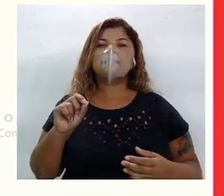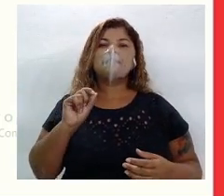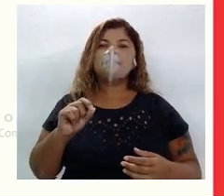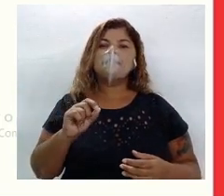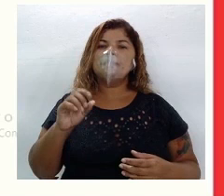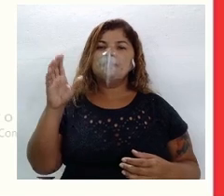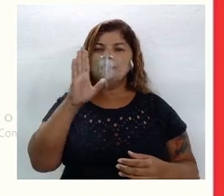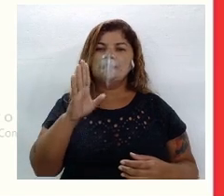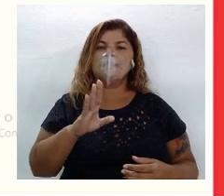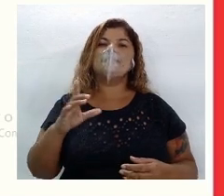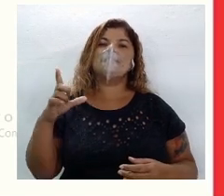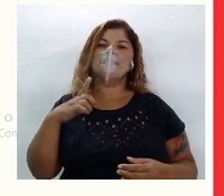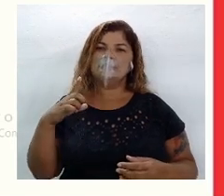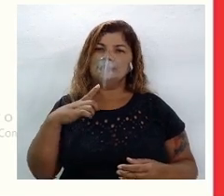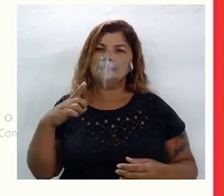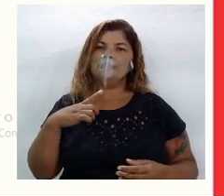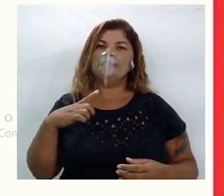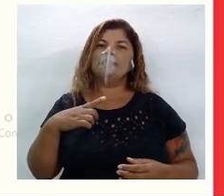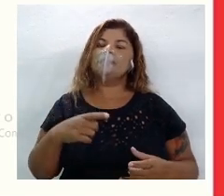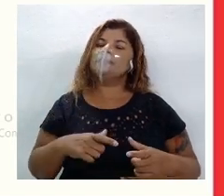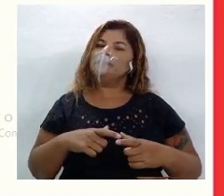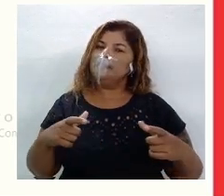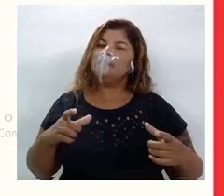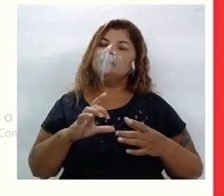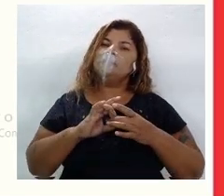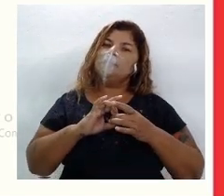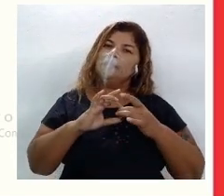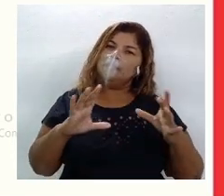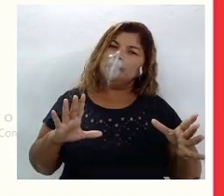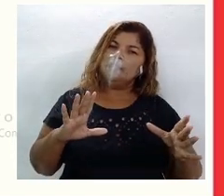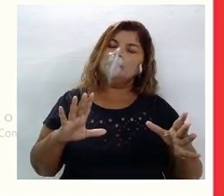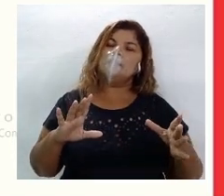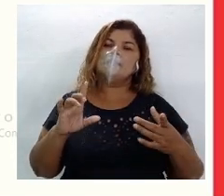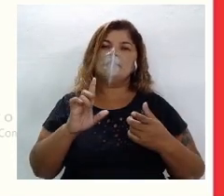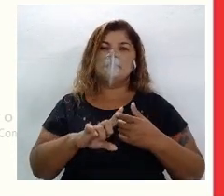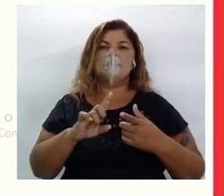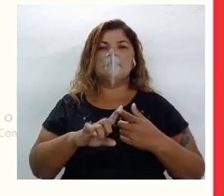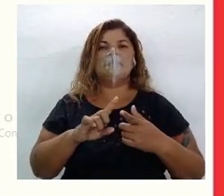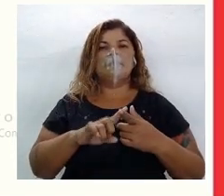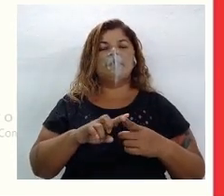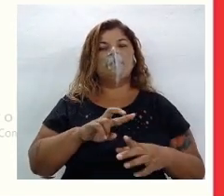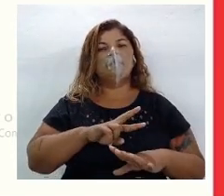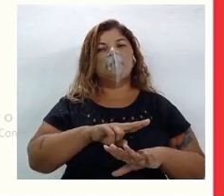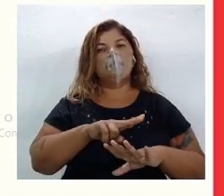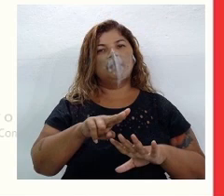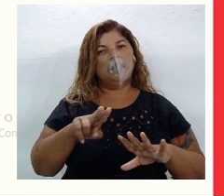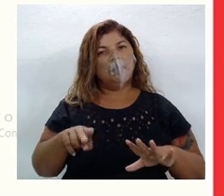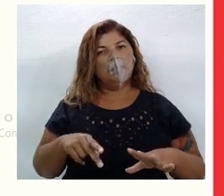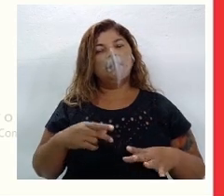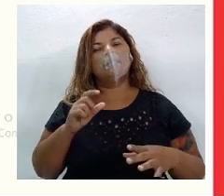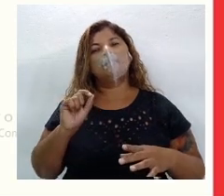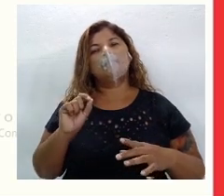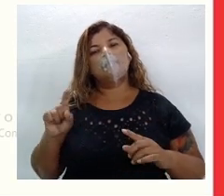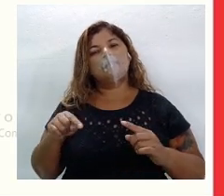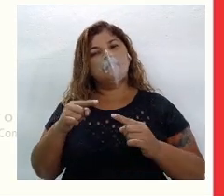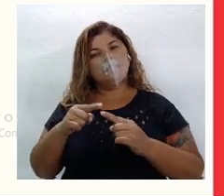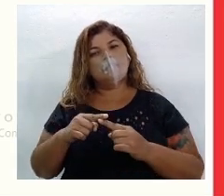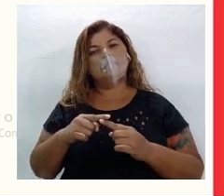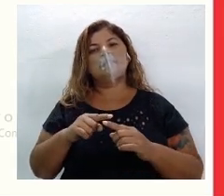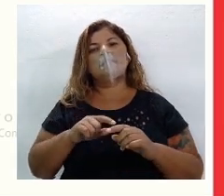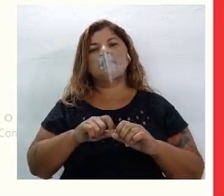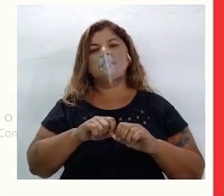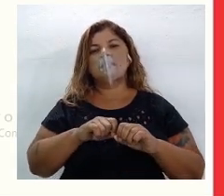que o Brasil está ficando mais democrático e mais plural no que se refere à